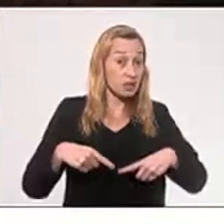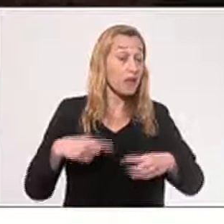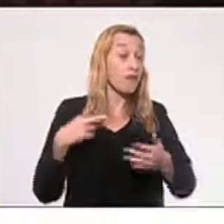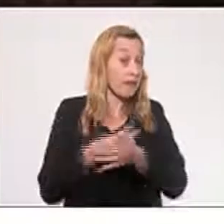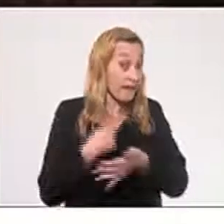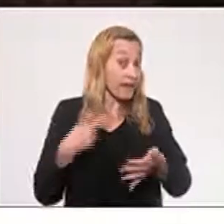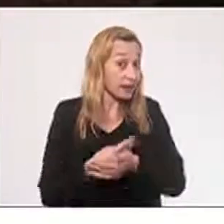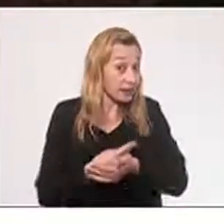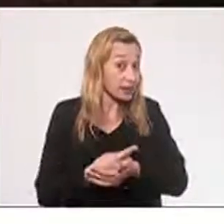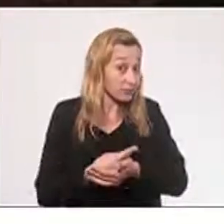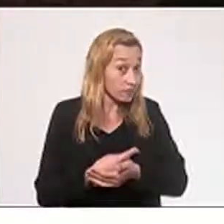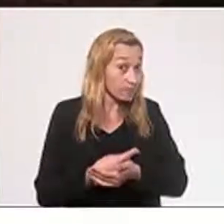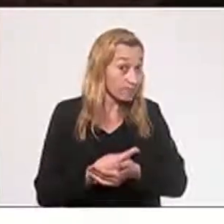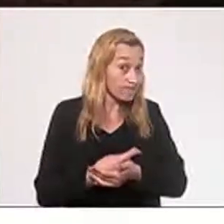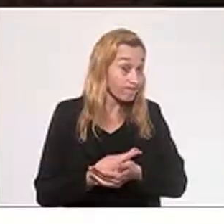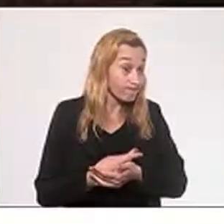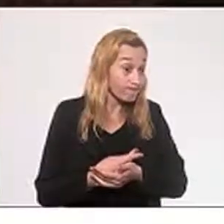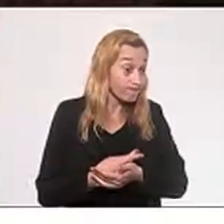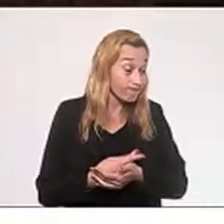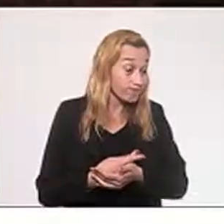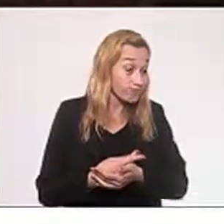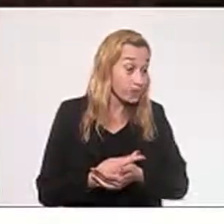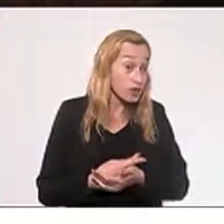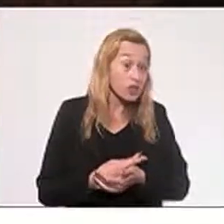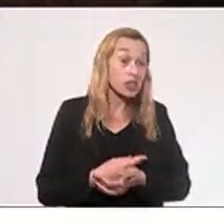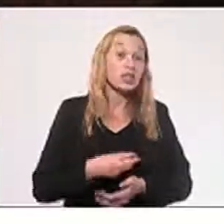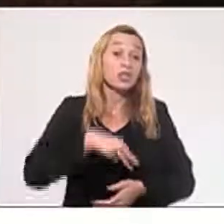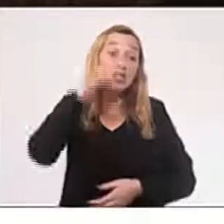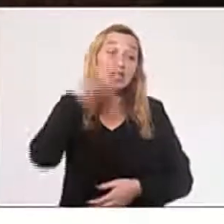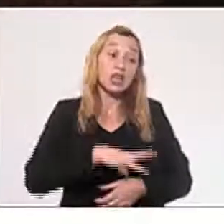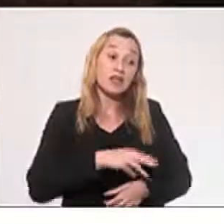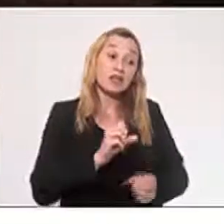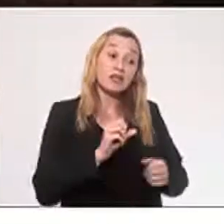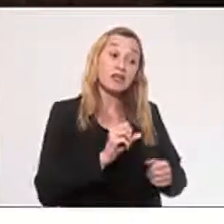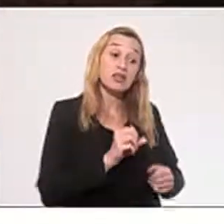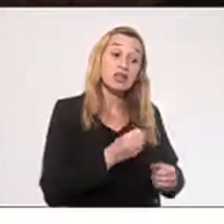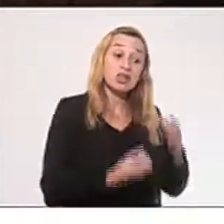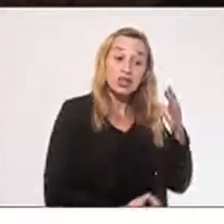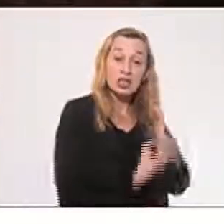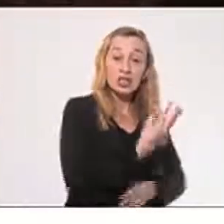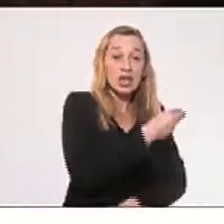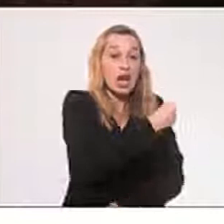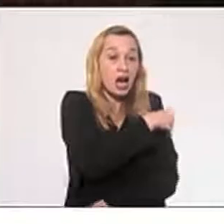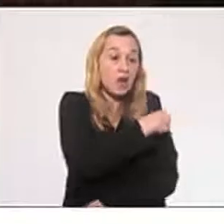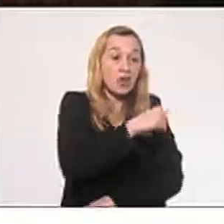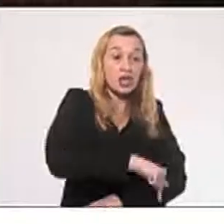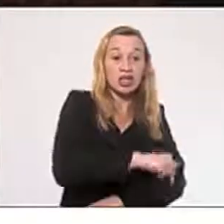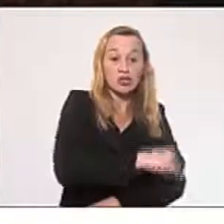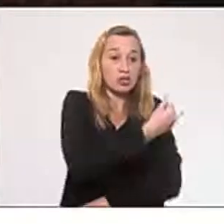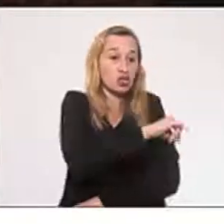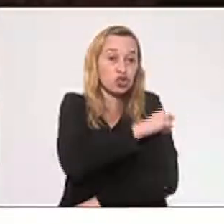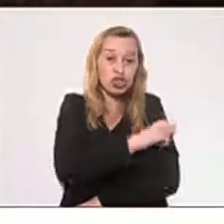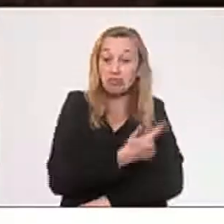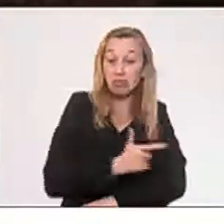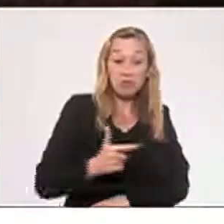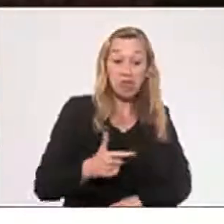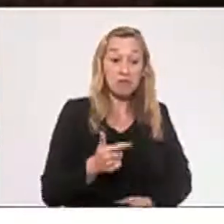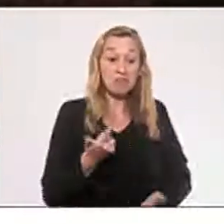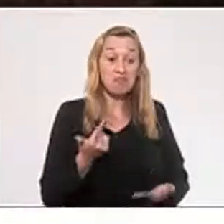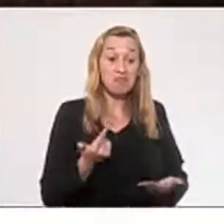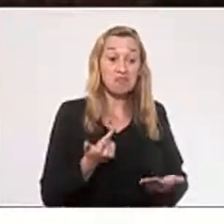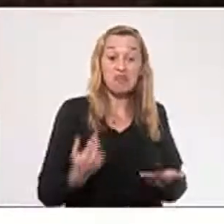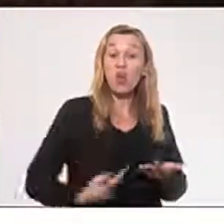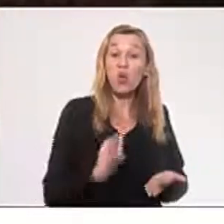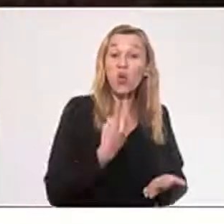predatória com quem está produzindo álcool no Rio de Janeiro, que não tem preço para